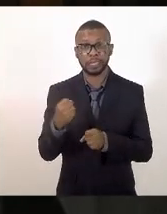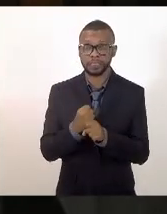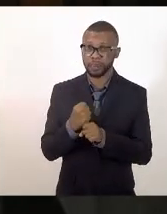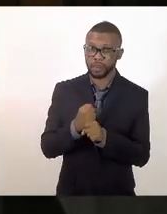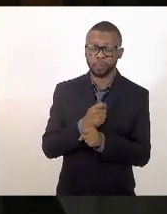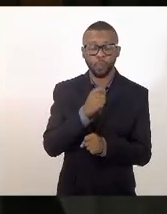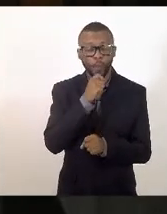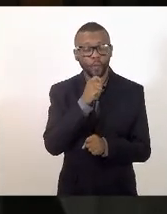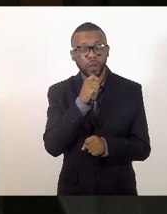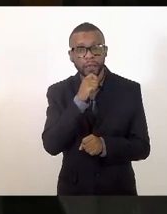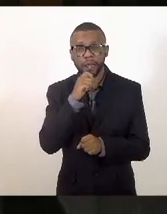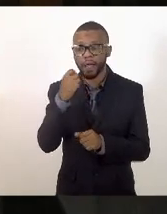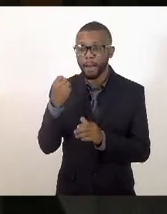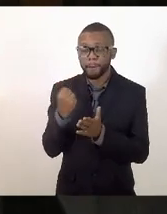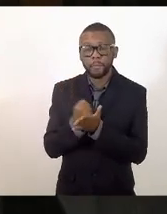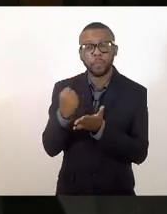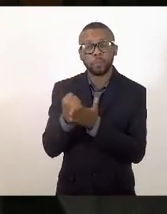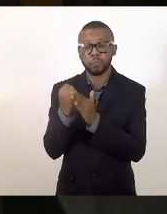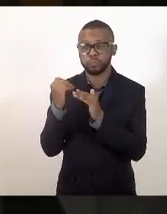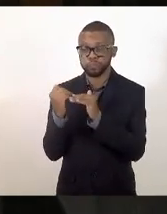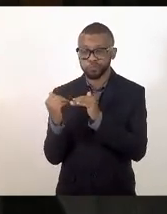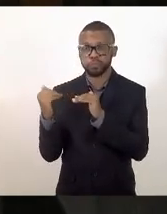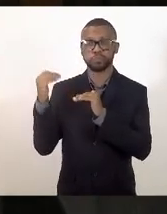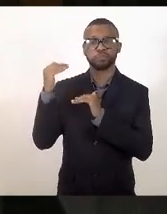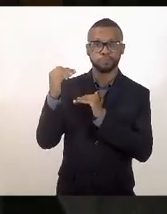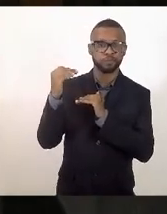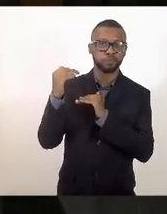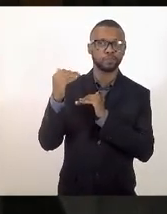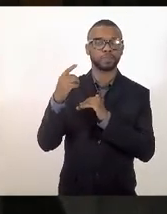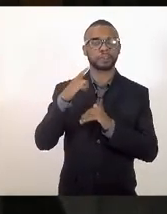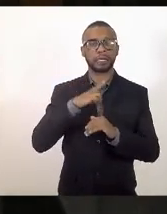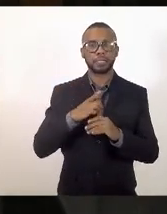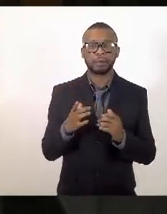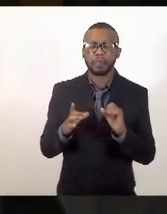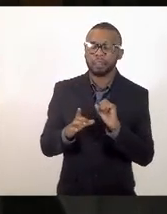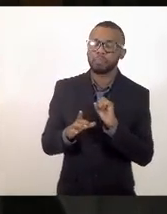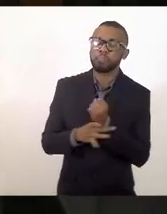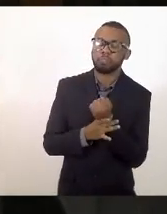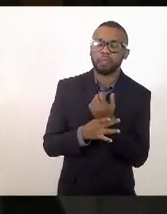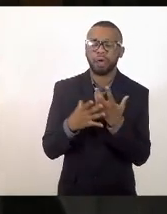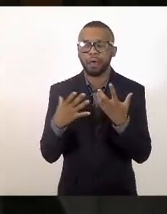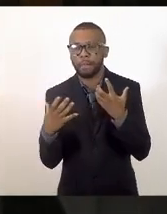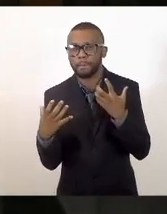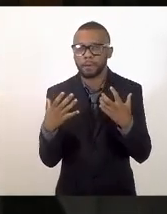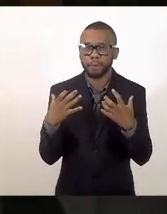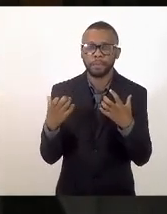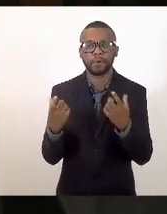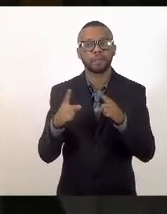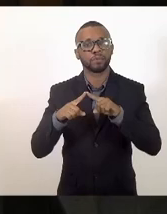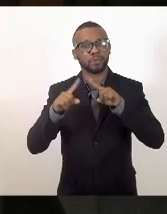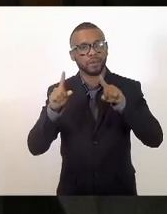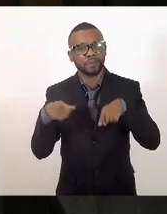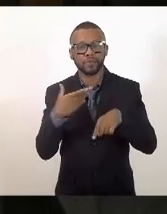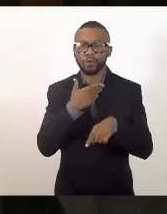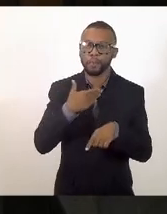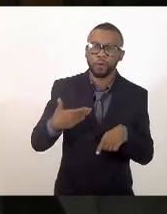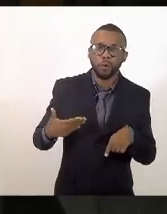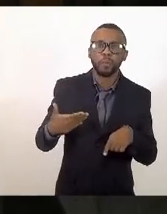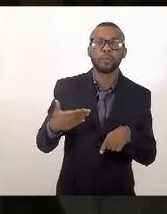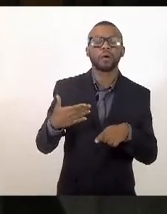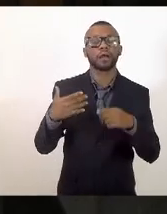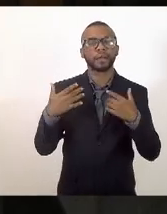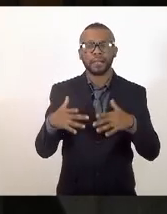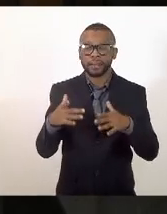devida promoção, deputada Marta Rocha, gerando uma insegurança ao servidor público, aquele que fez um concurso, que se dedicou a